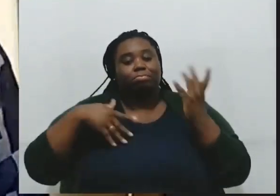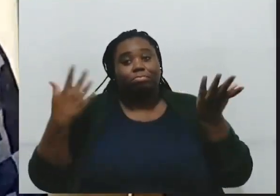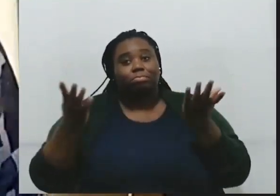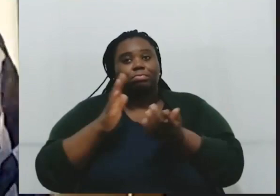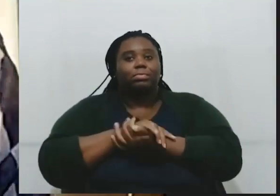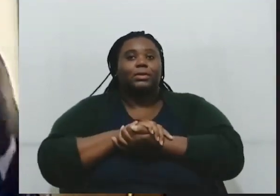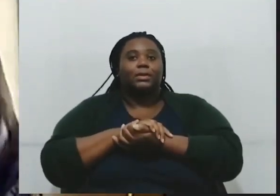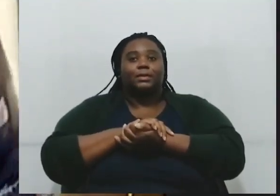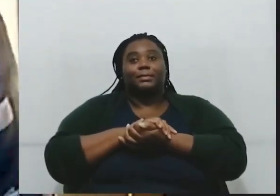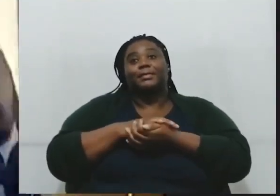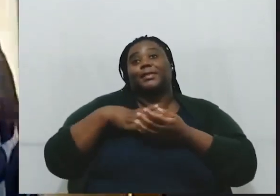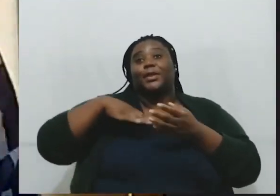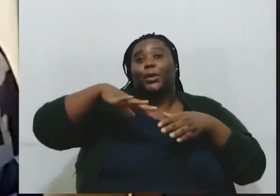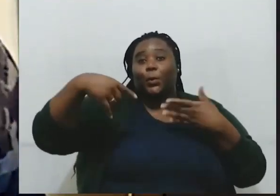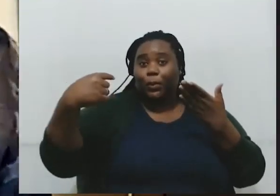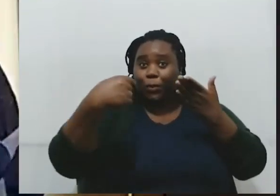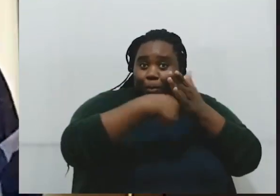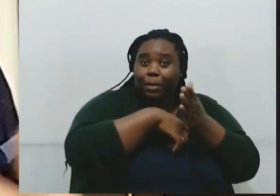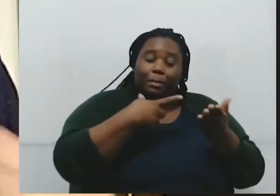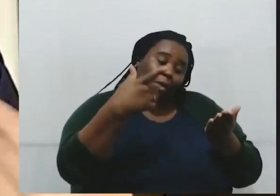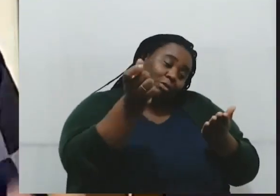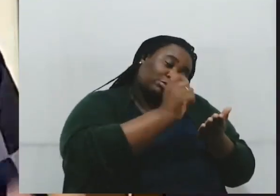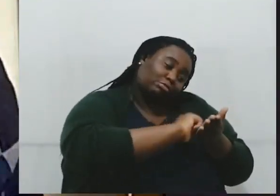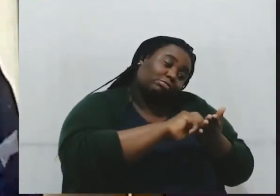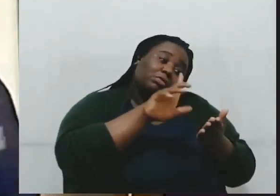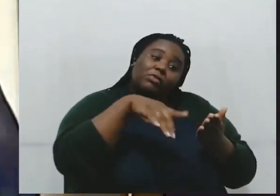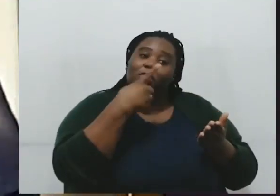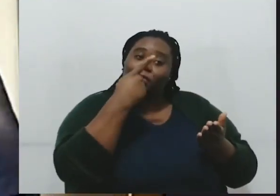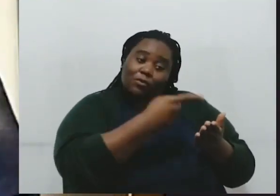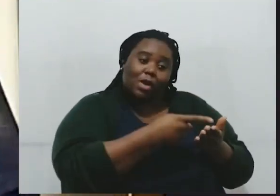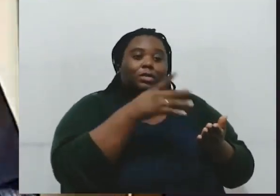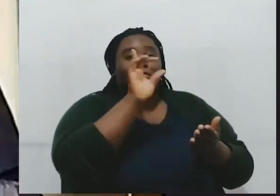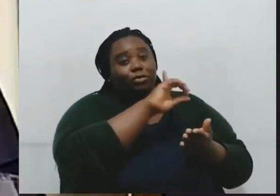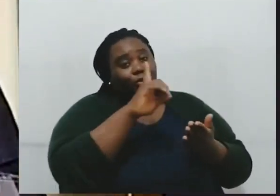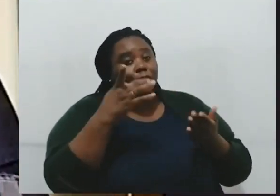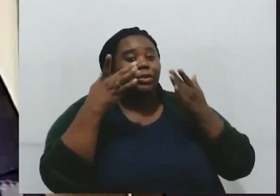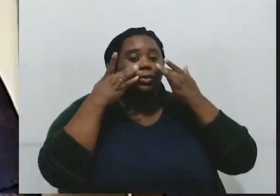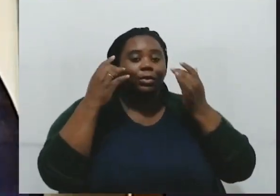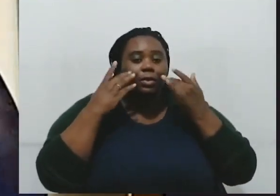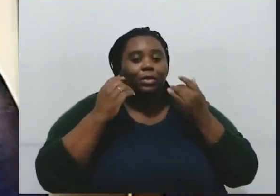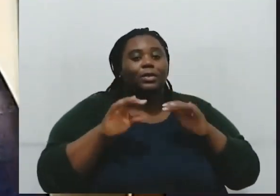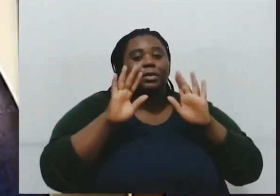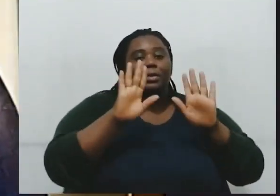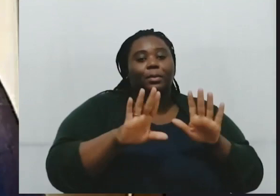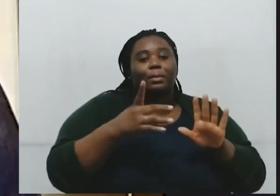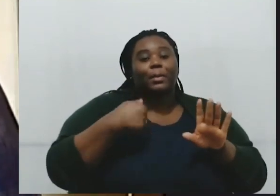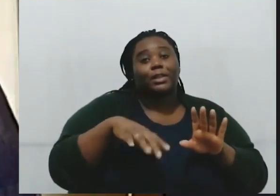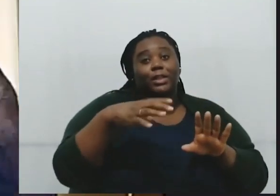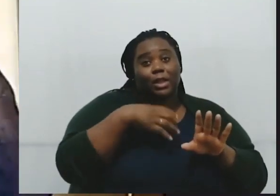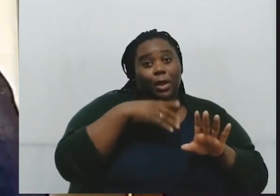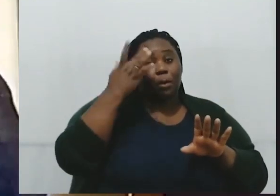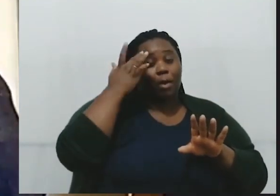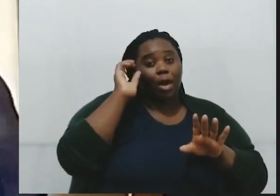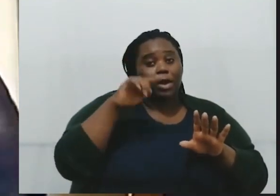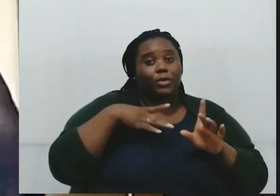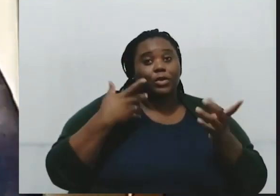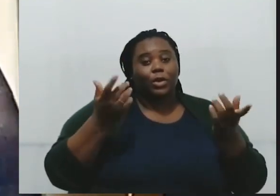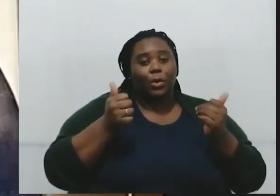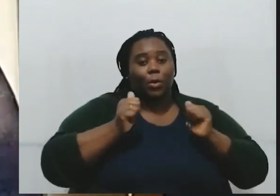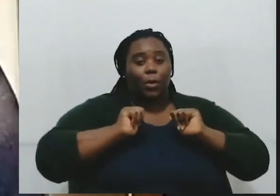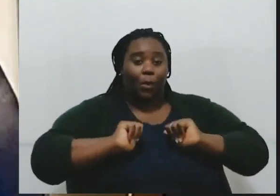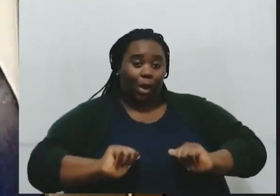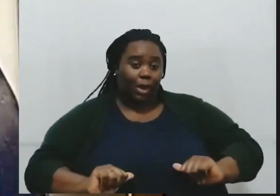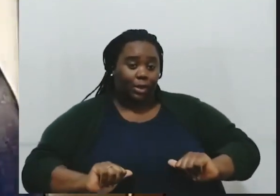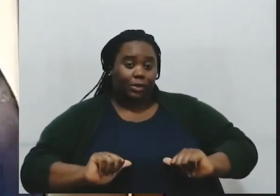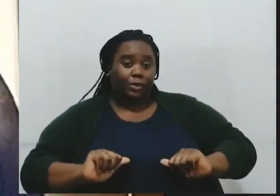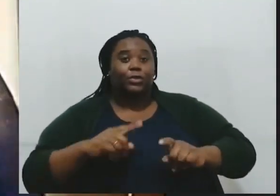nos lugares em que eu preciso preencher os formulários, apesar de me considerar um artista que acabou atuando de uma maneira mais ampliada. Encaro o exercício